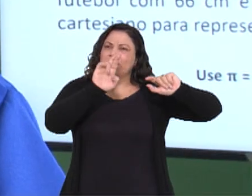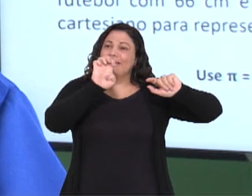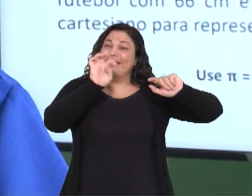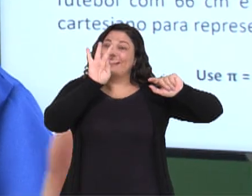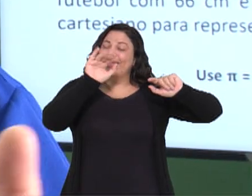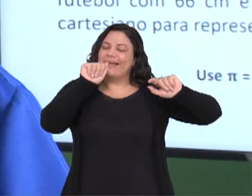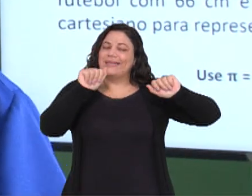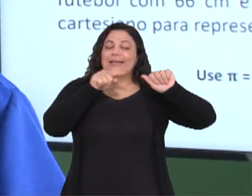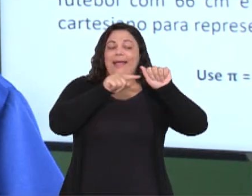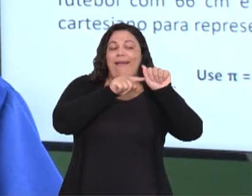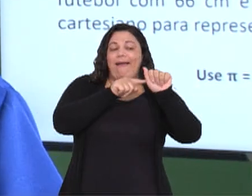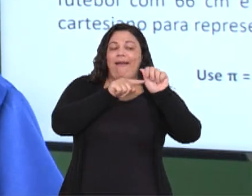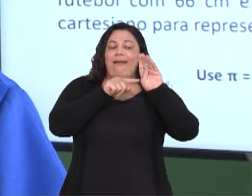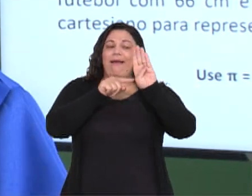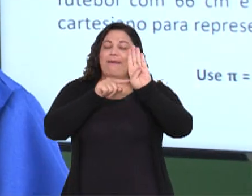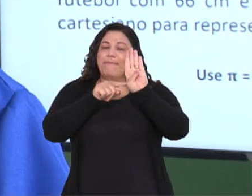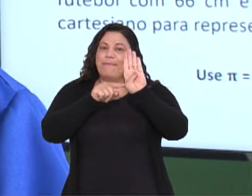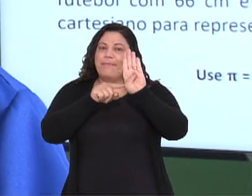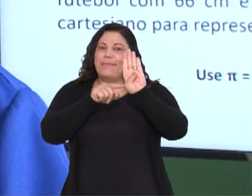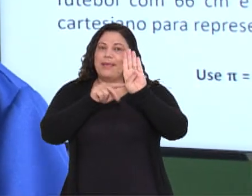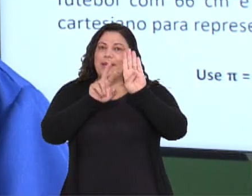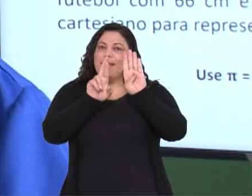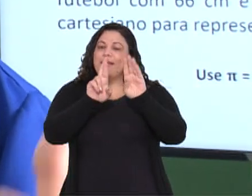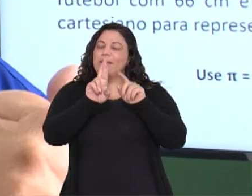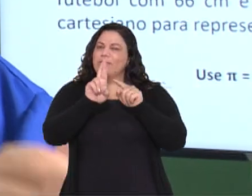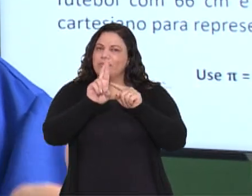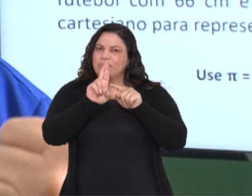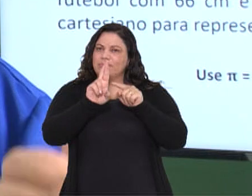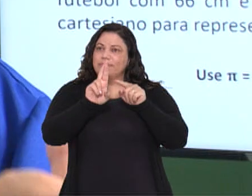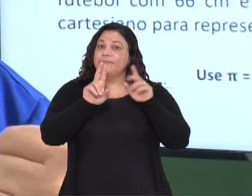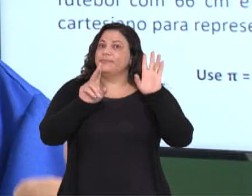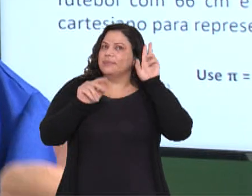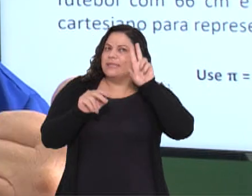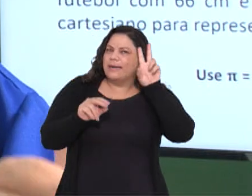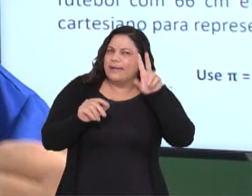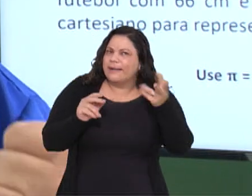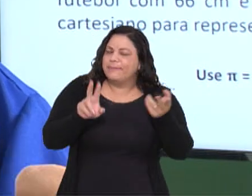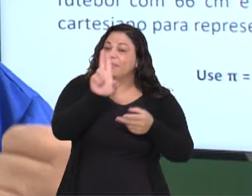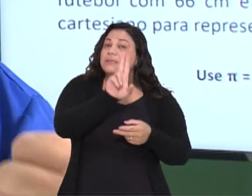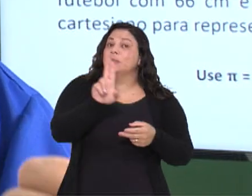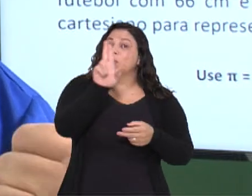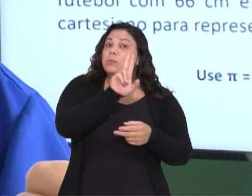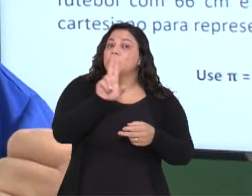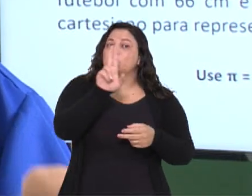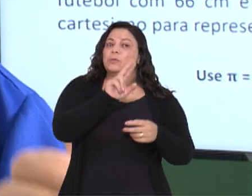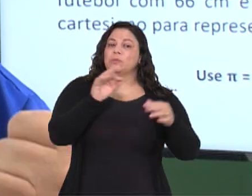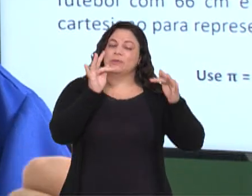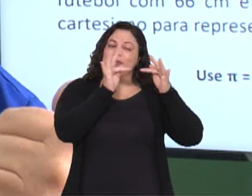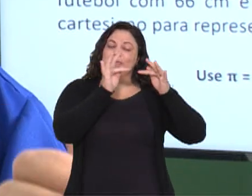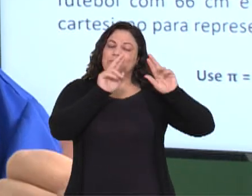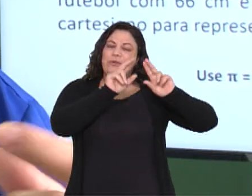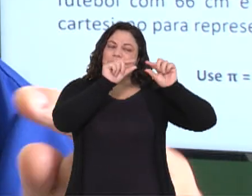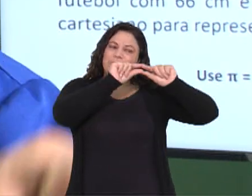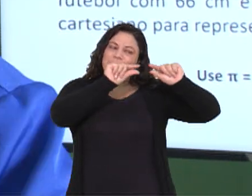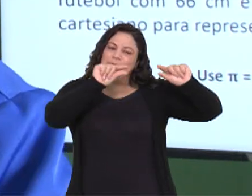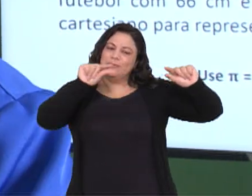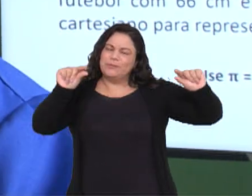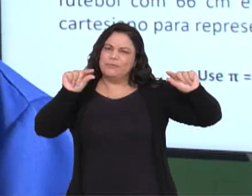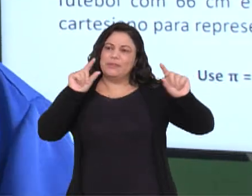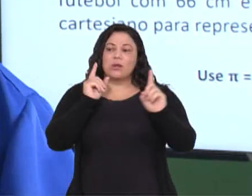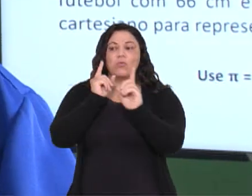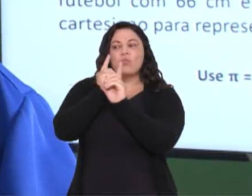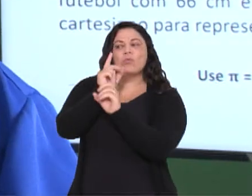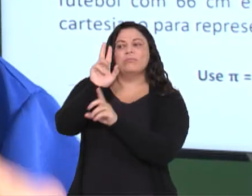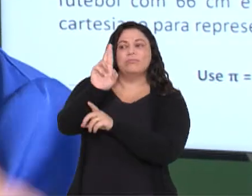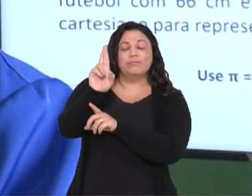B e o raio. Lembra disso? Usa a fórmula do comprimento para achar o raio. Depois vai